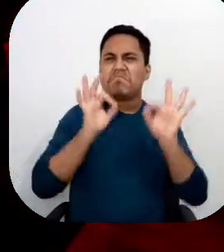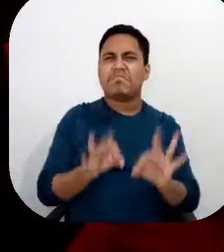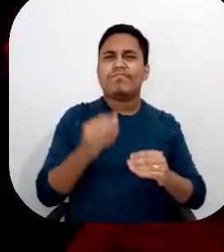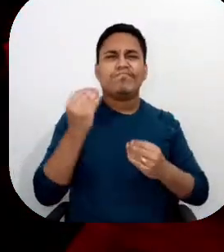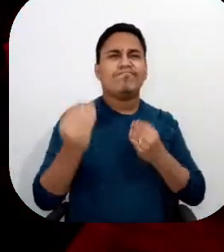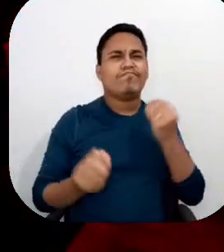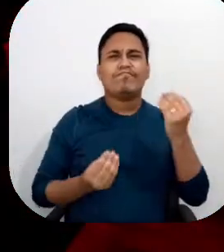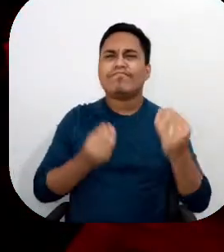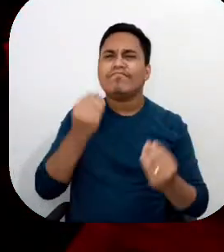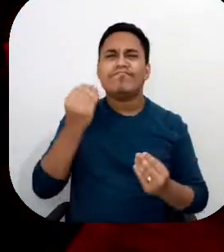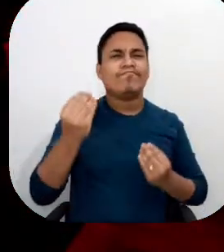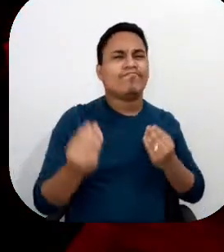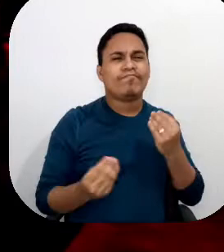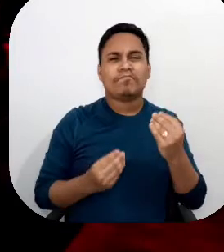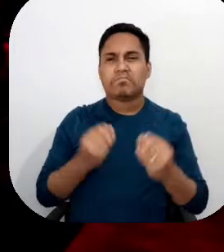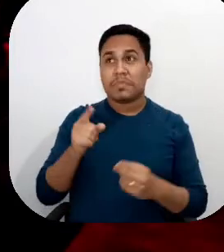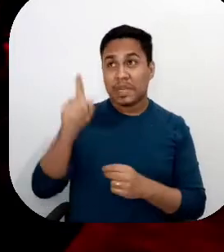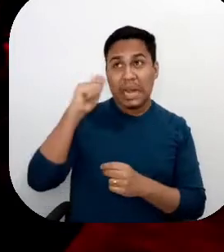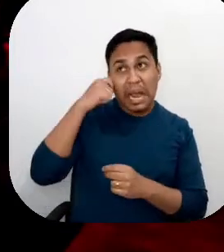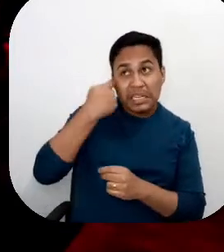Suspeita,